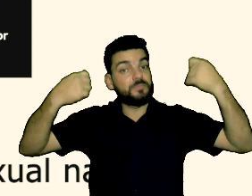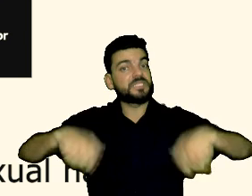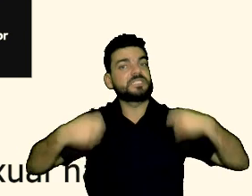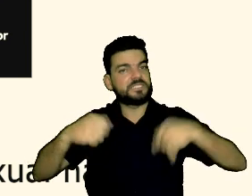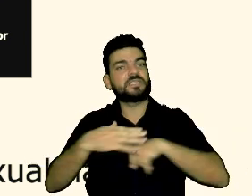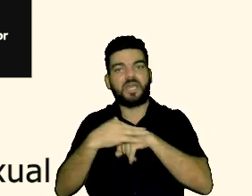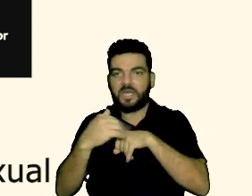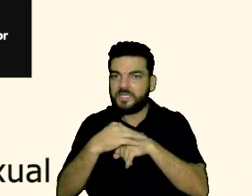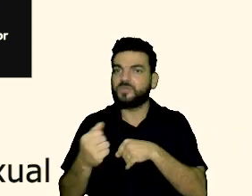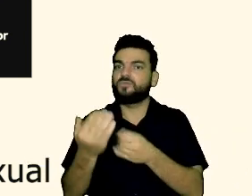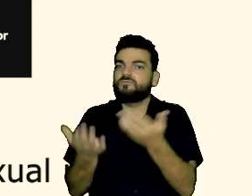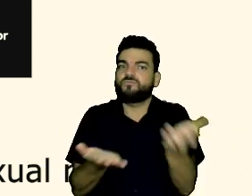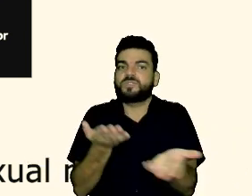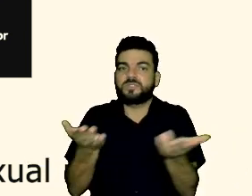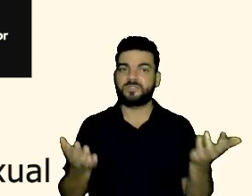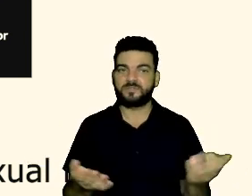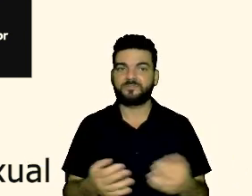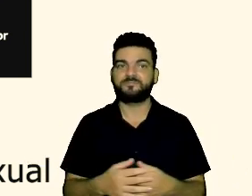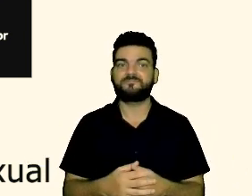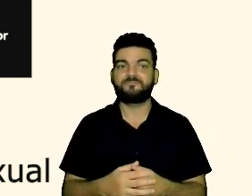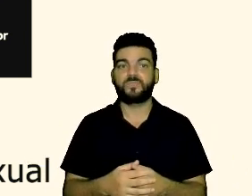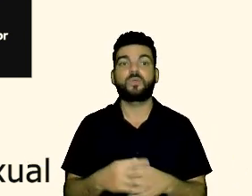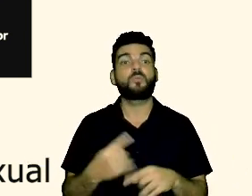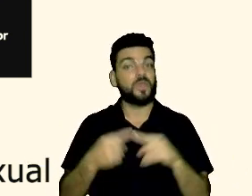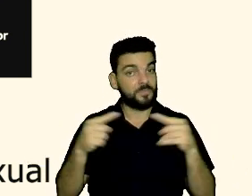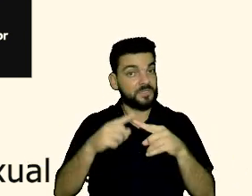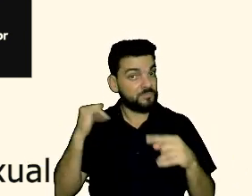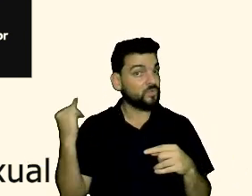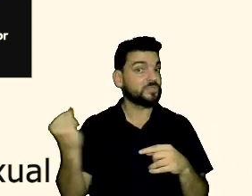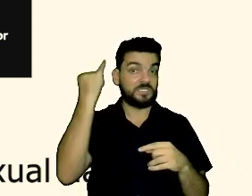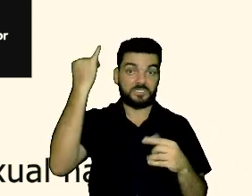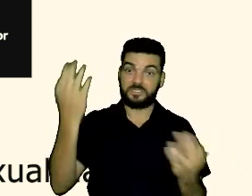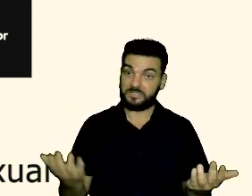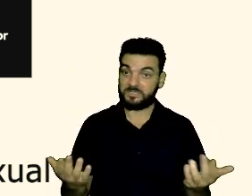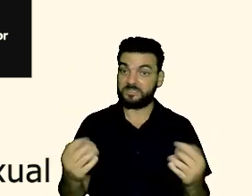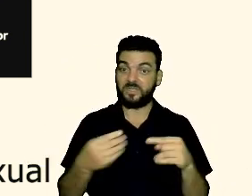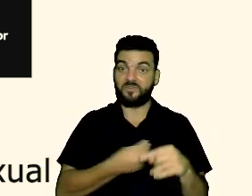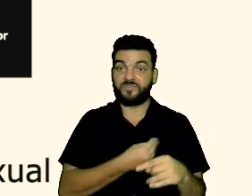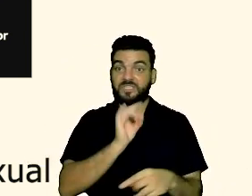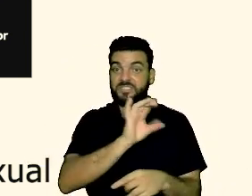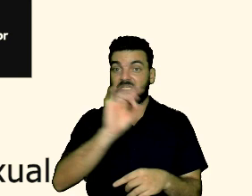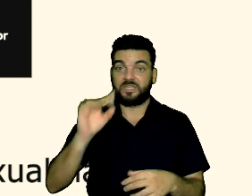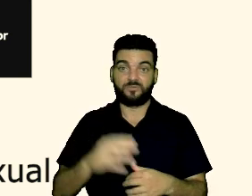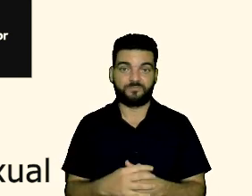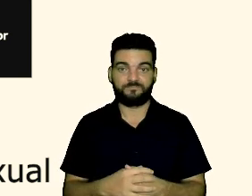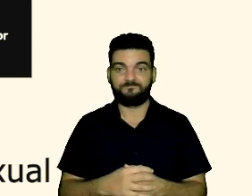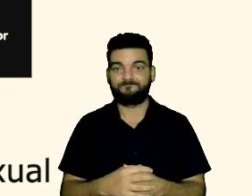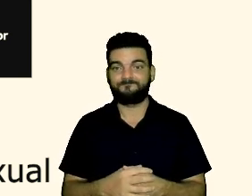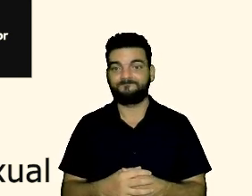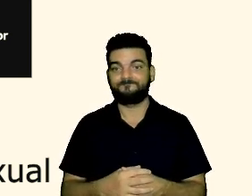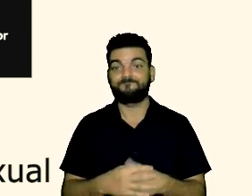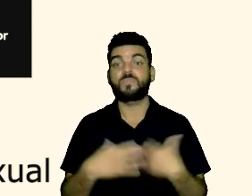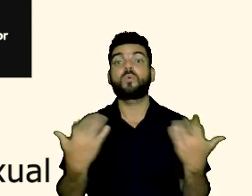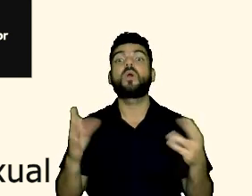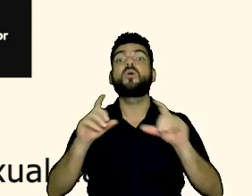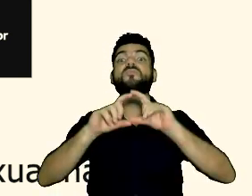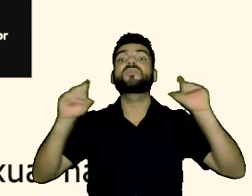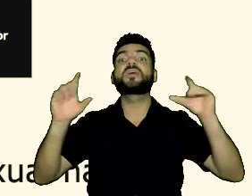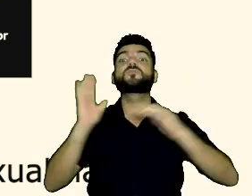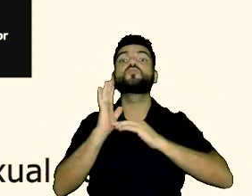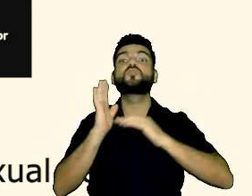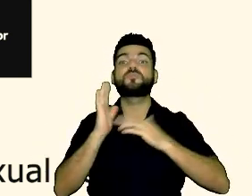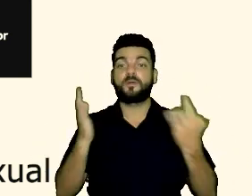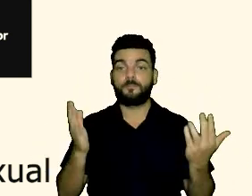né, na vida das pessoas. Qual é a mensagem final? Vamos usar a nossa comunicação a nosso